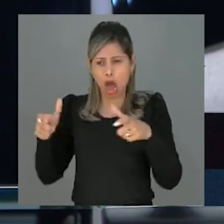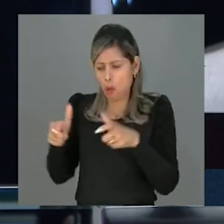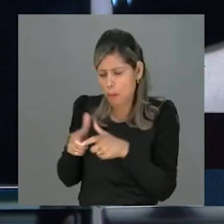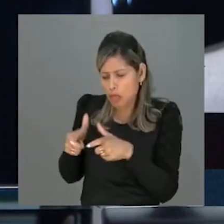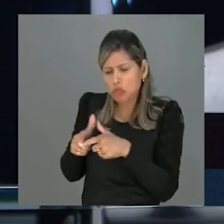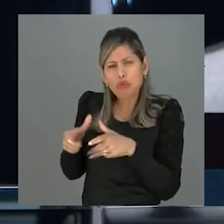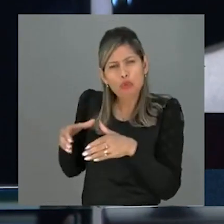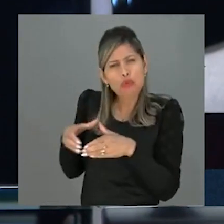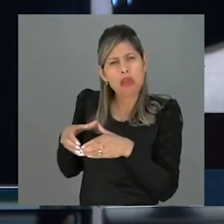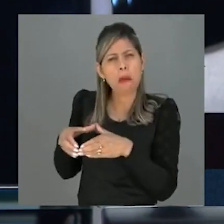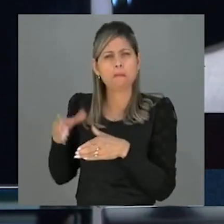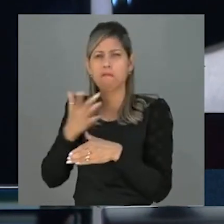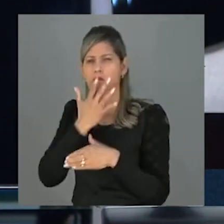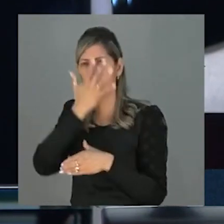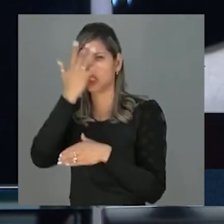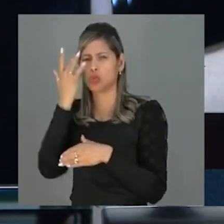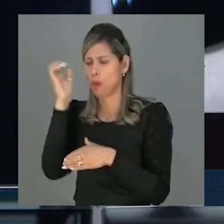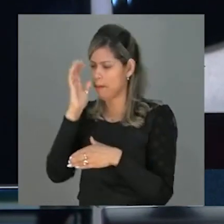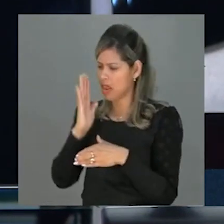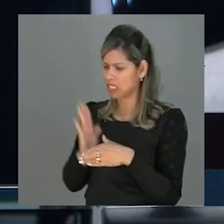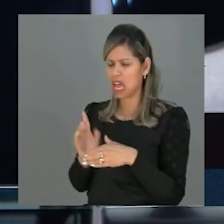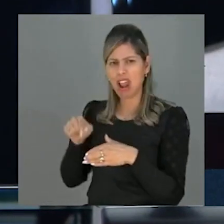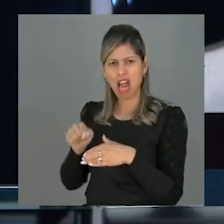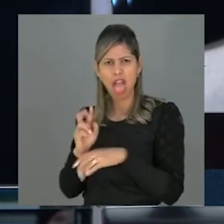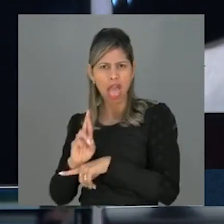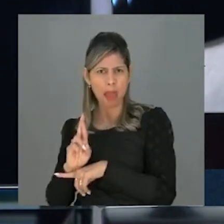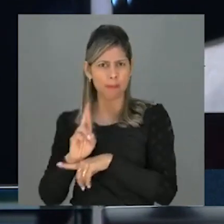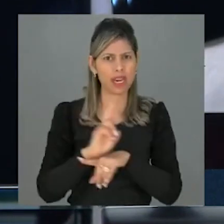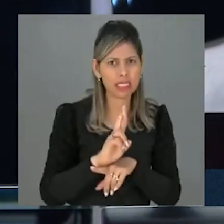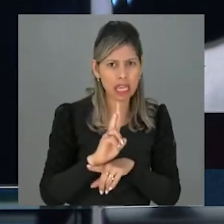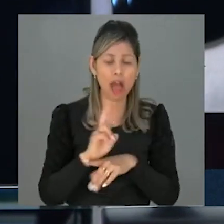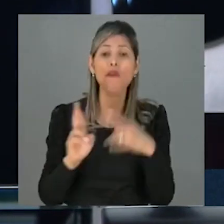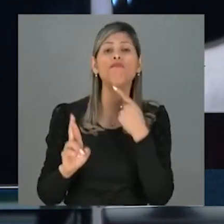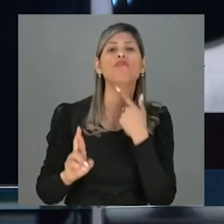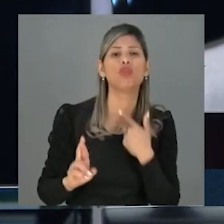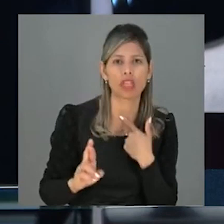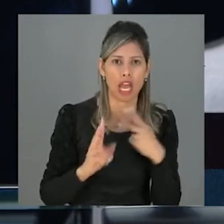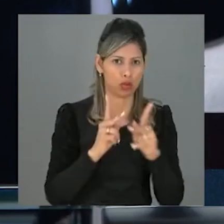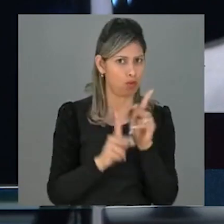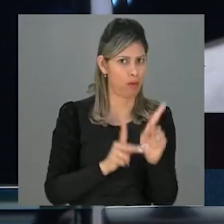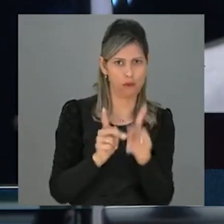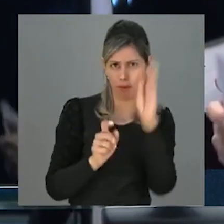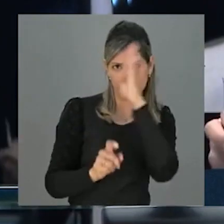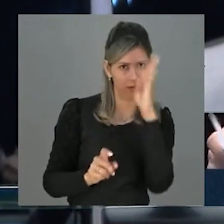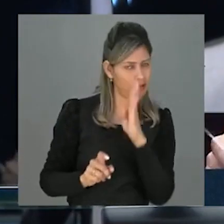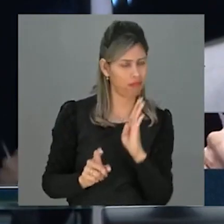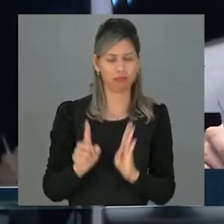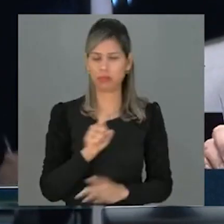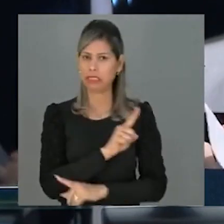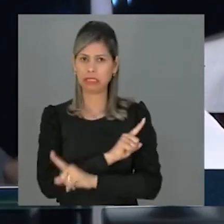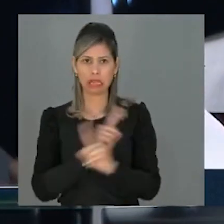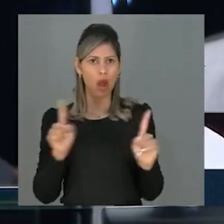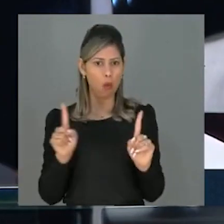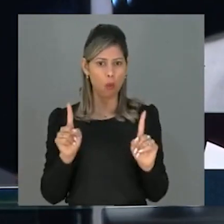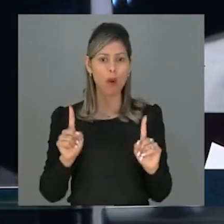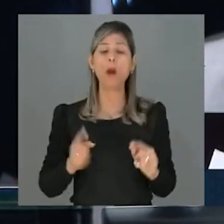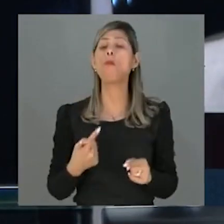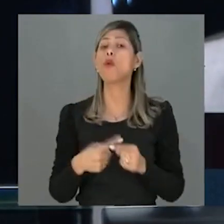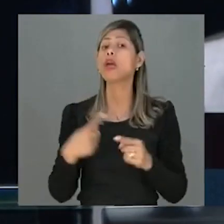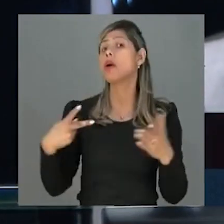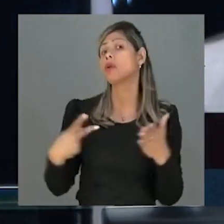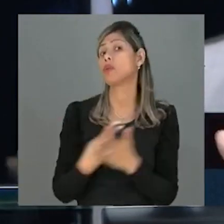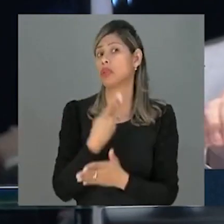brasileiro, nem tampouco a vontade do povo brasileiro. Esse episódio